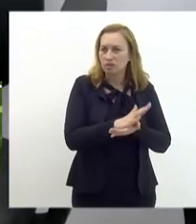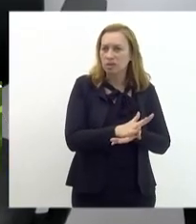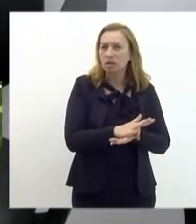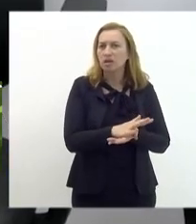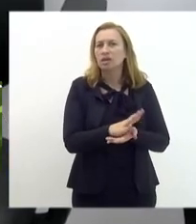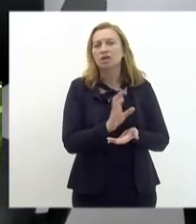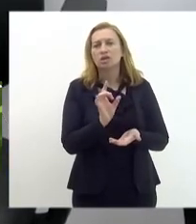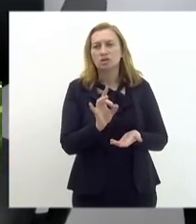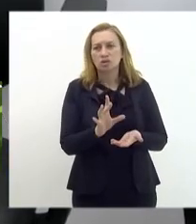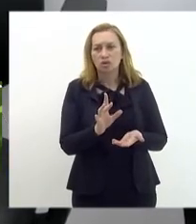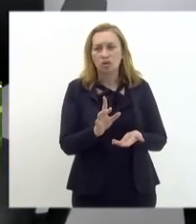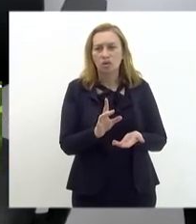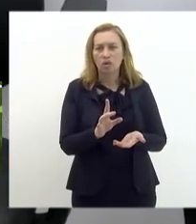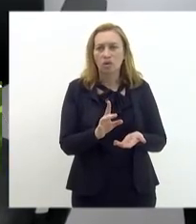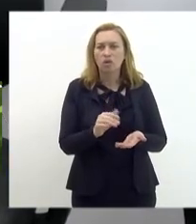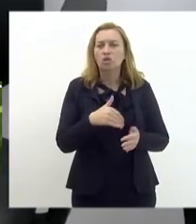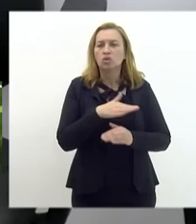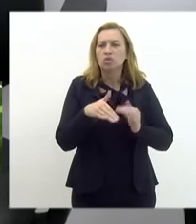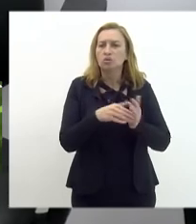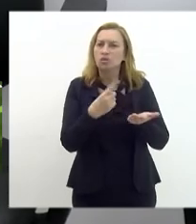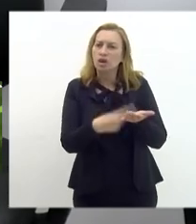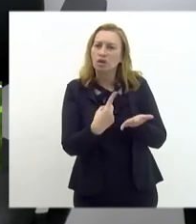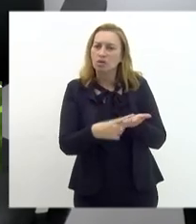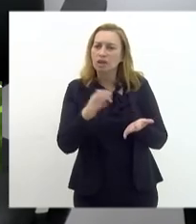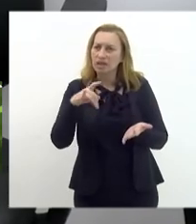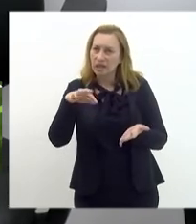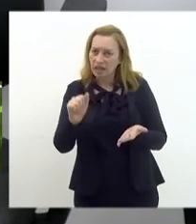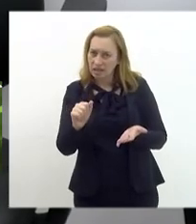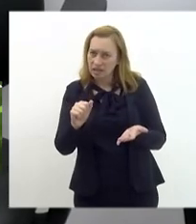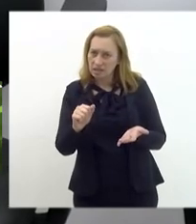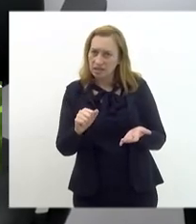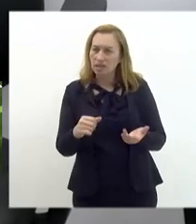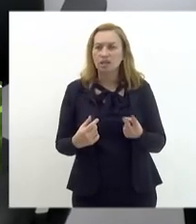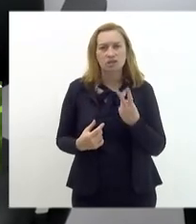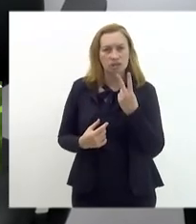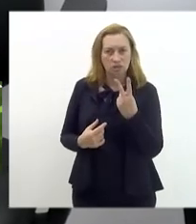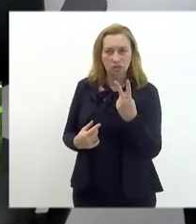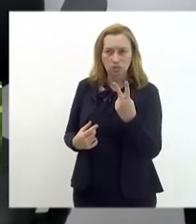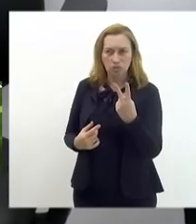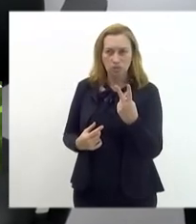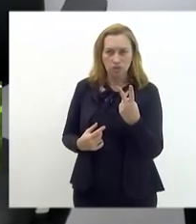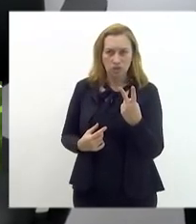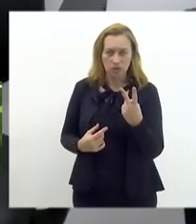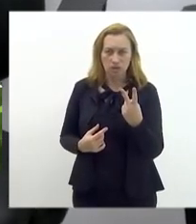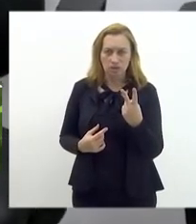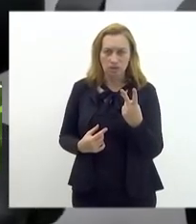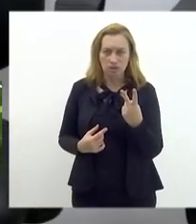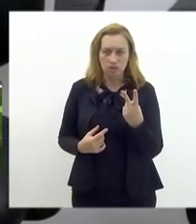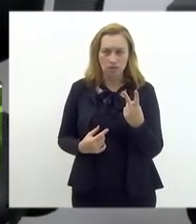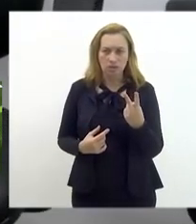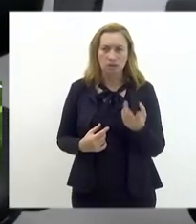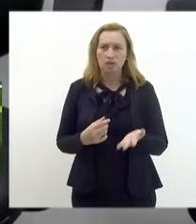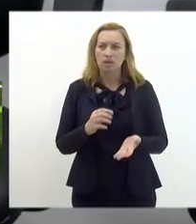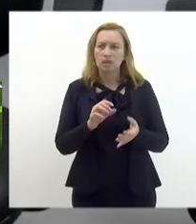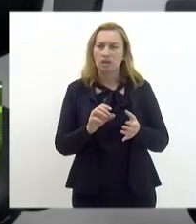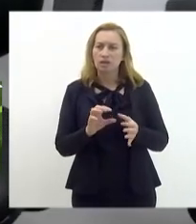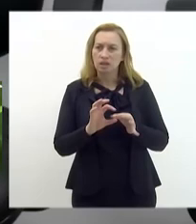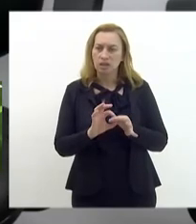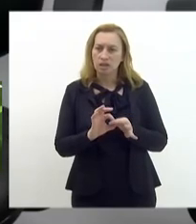aplicação de sanção. Todo acordo de leniência ele tem duas rubricas. Uma é a de sanção e outra